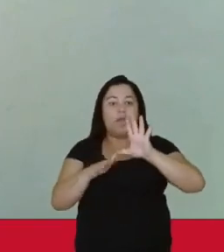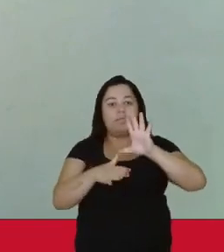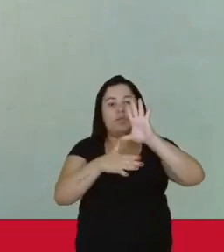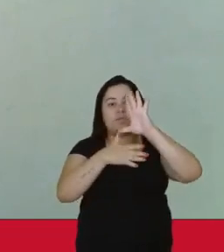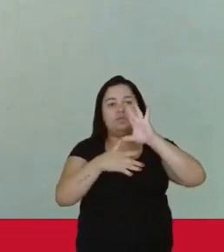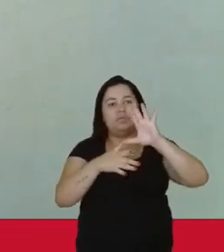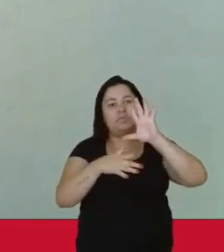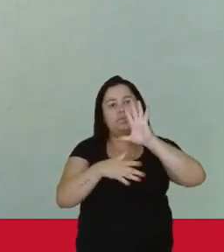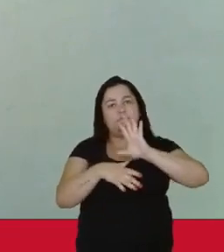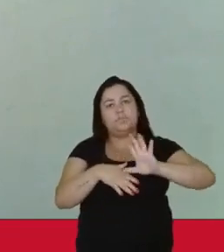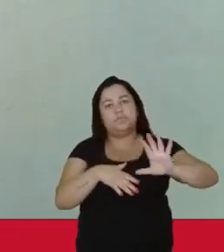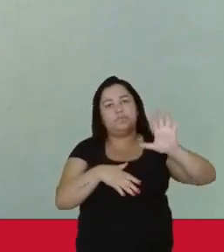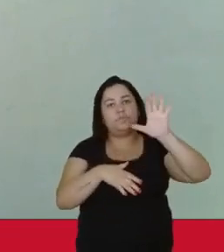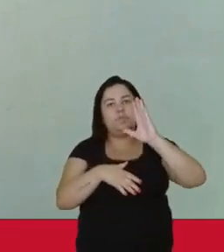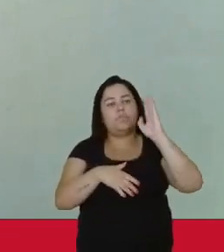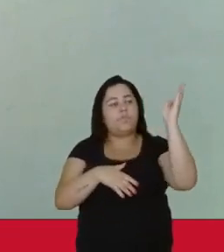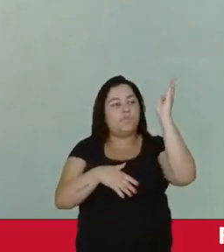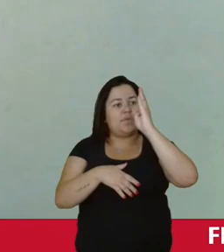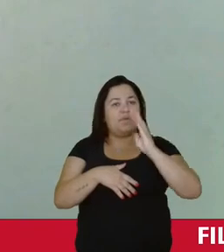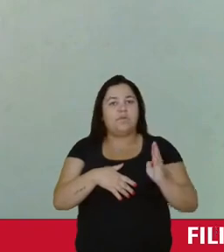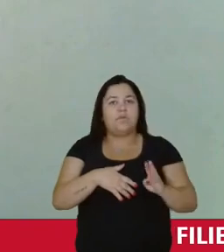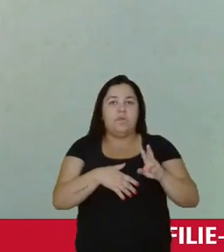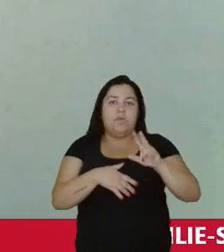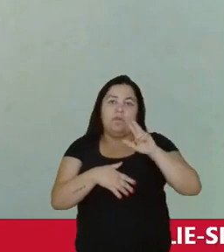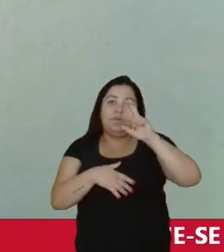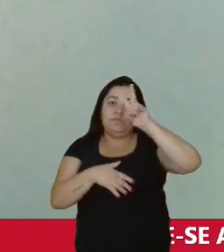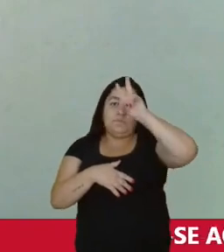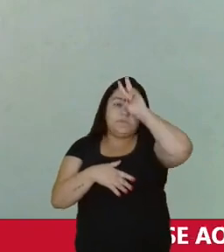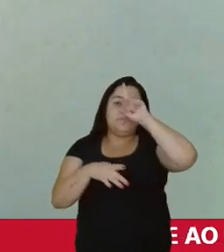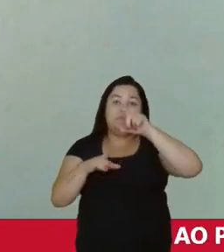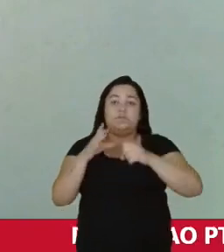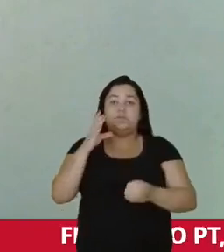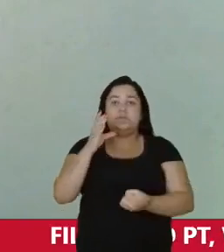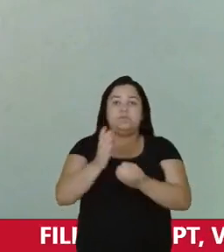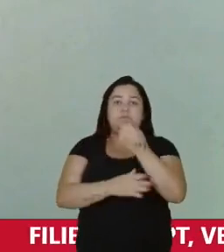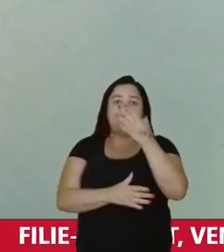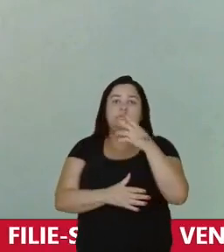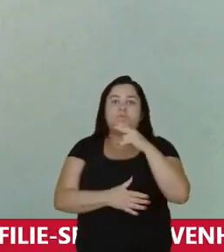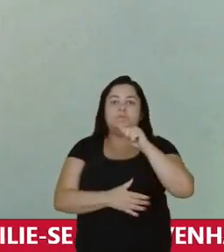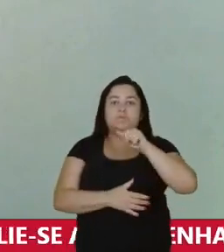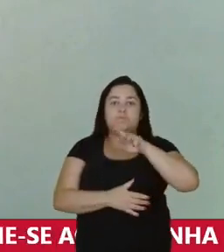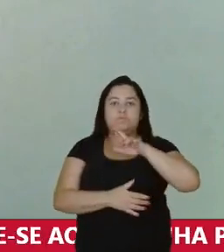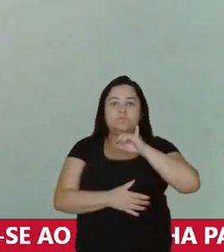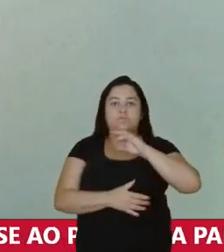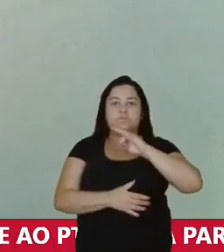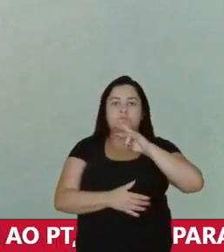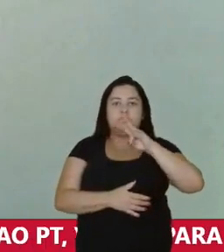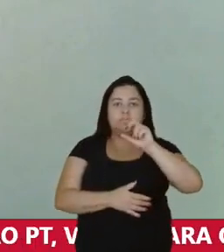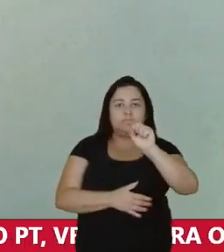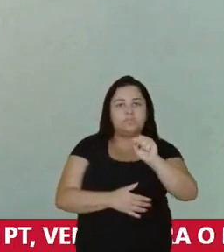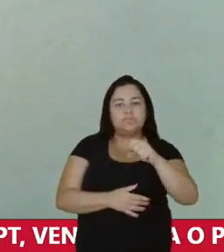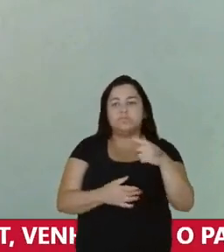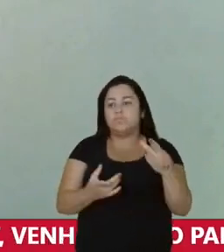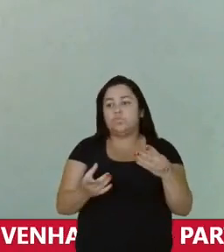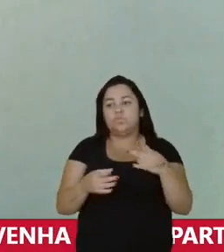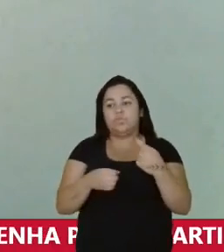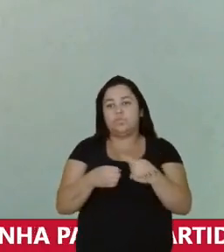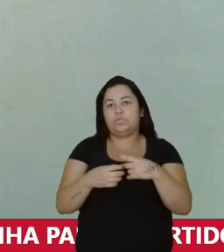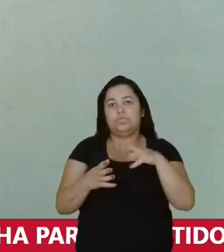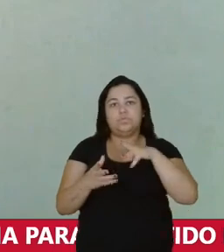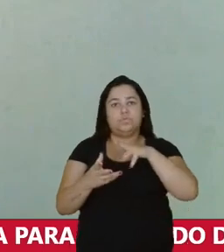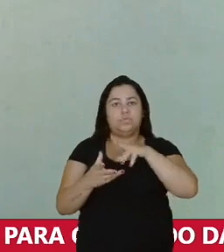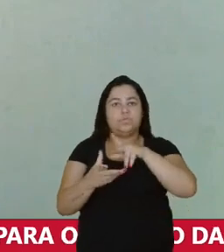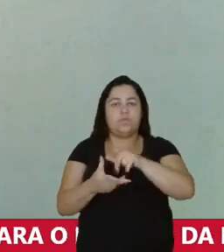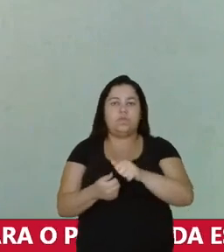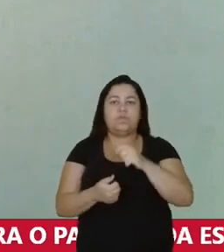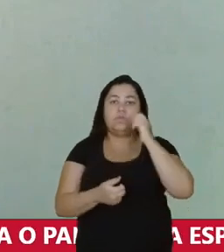está no território, o Brasil ele é indígena e a gente precisa criar nossas narrativas. Nem todo mundo está na cidade, todo mundo, a gente tem que